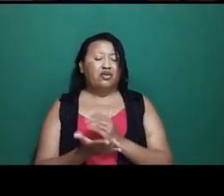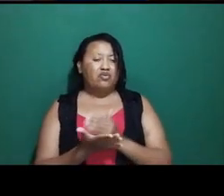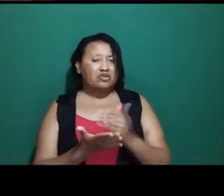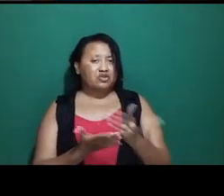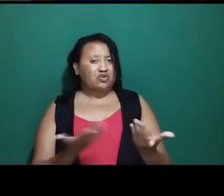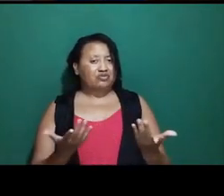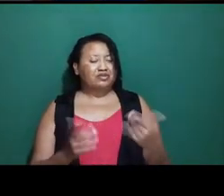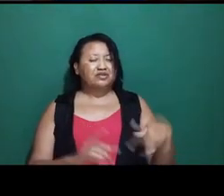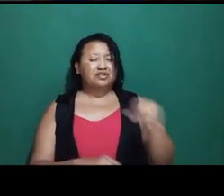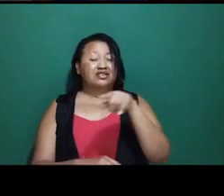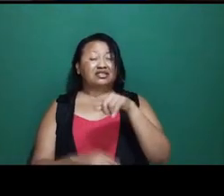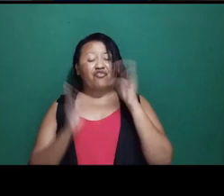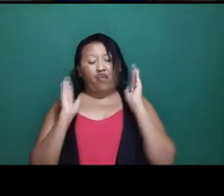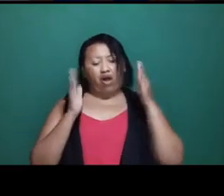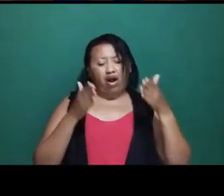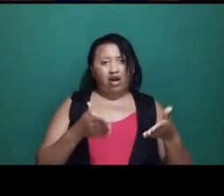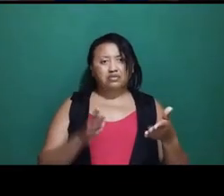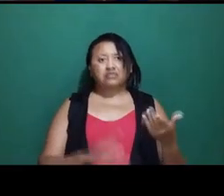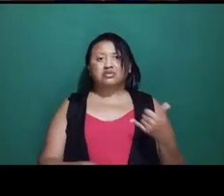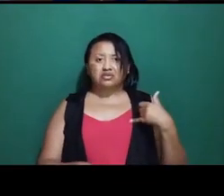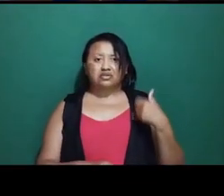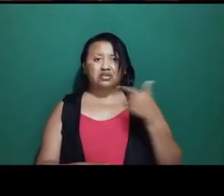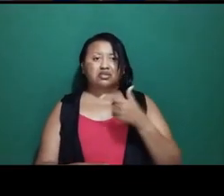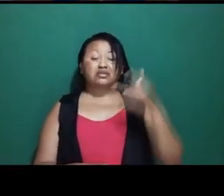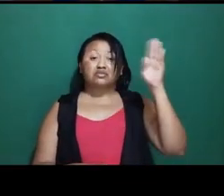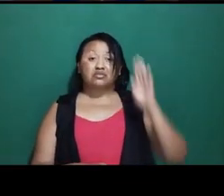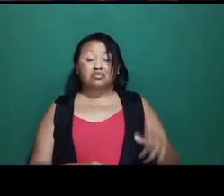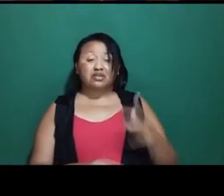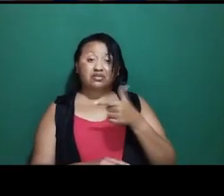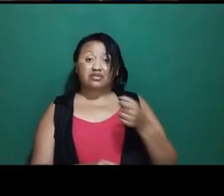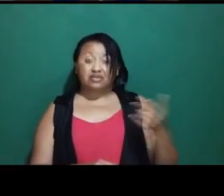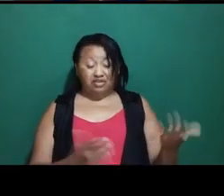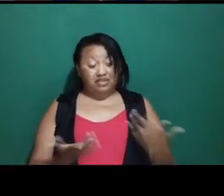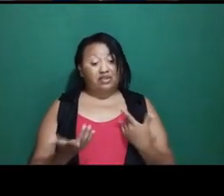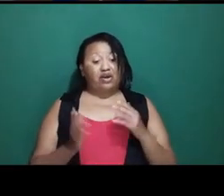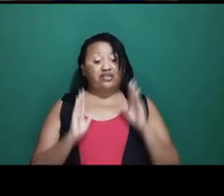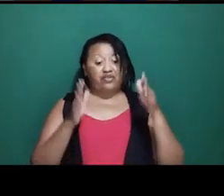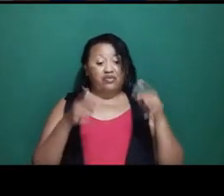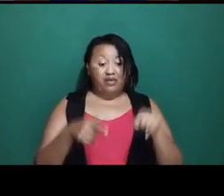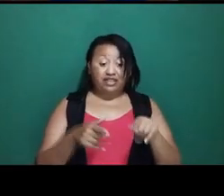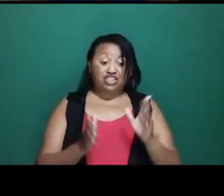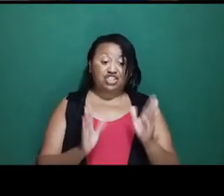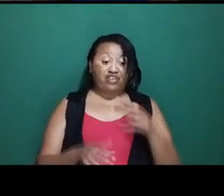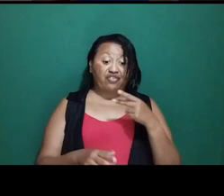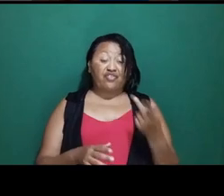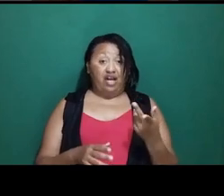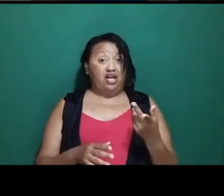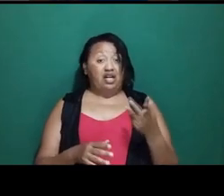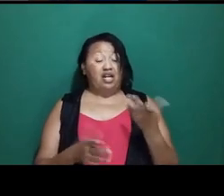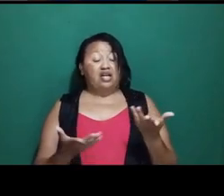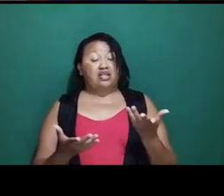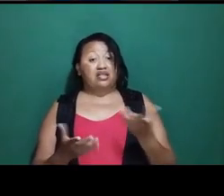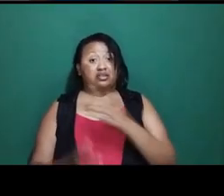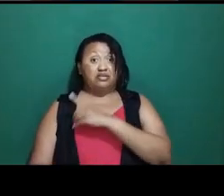em torno do Bicentenário certo neste caso aqui específica da Câmara dos Deputados o texto número